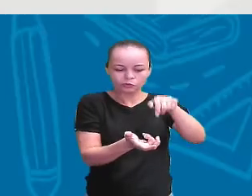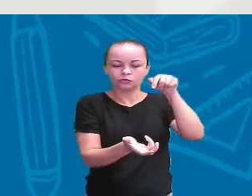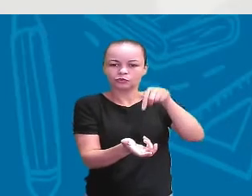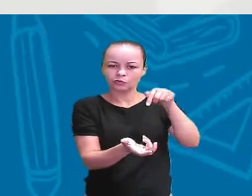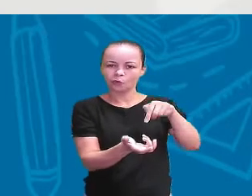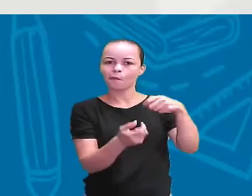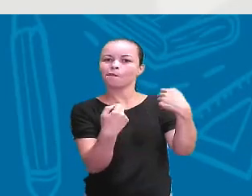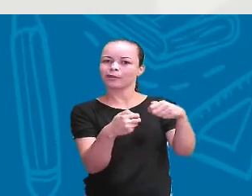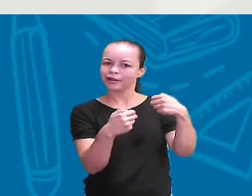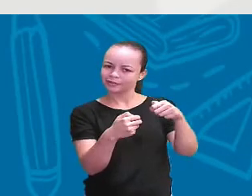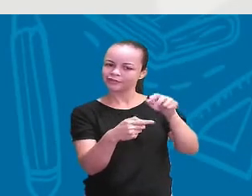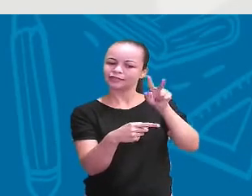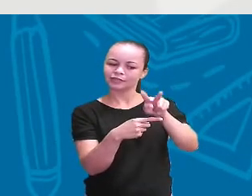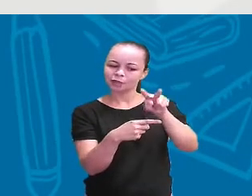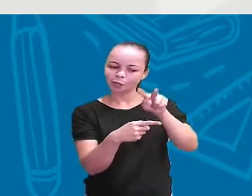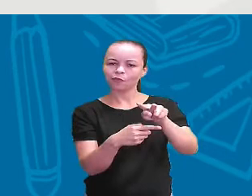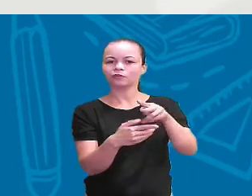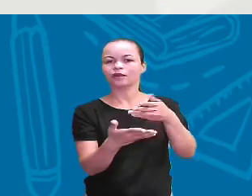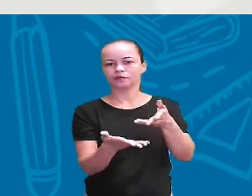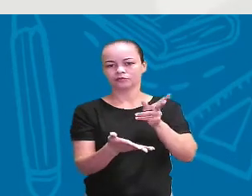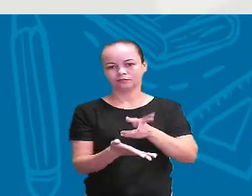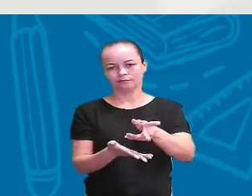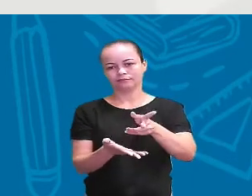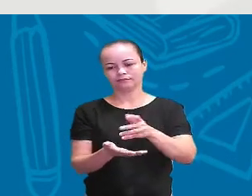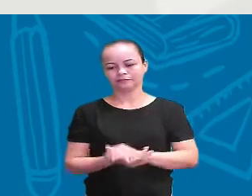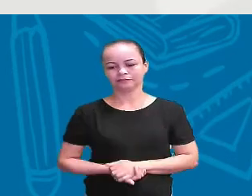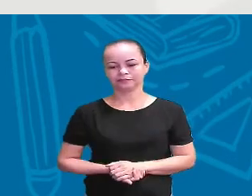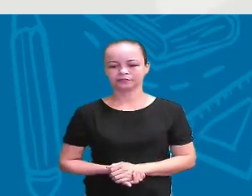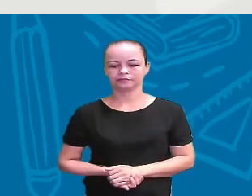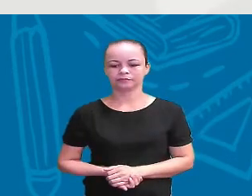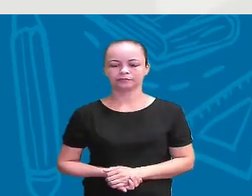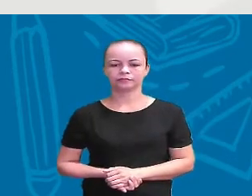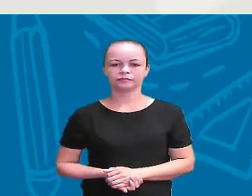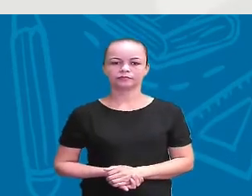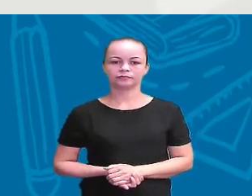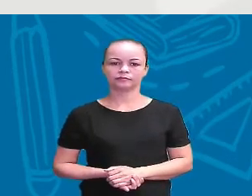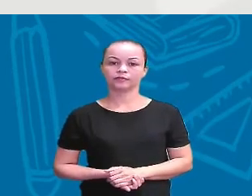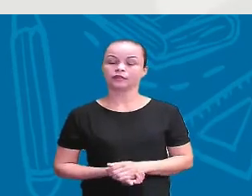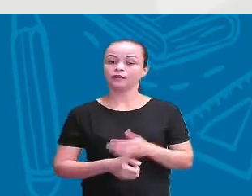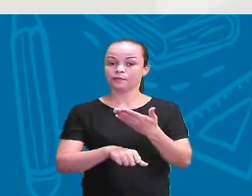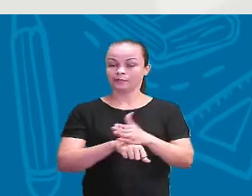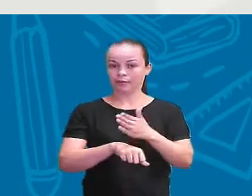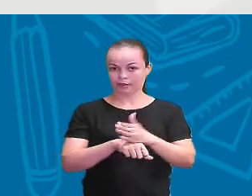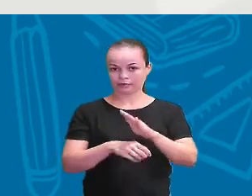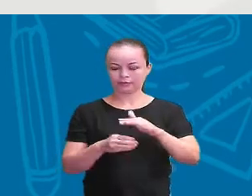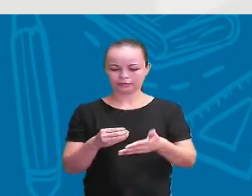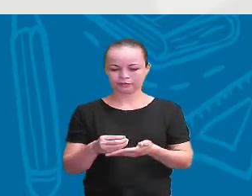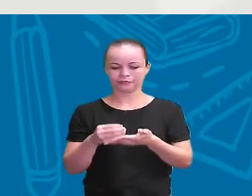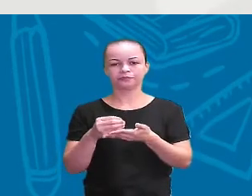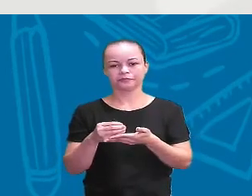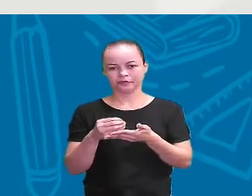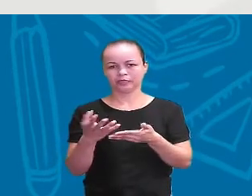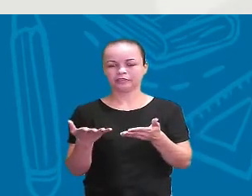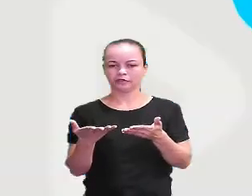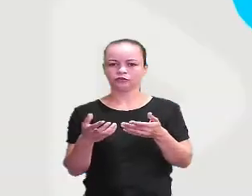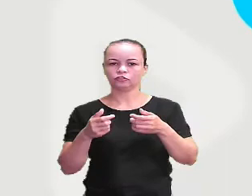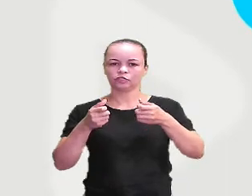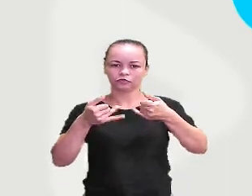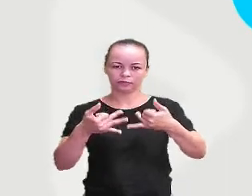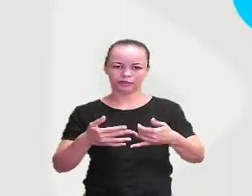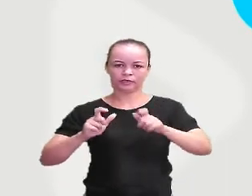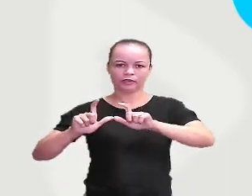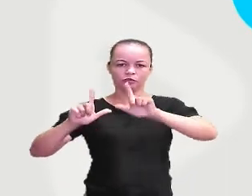ser preservado. Vamos lá. São práticas sustentáveis, como eu já citei em alguns slides